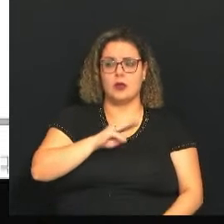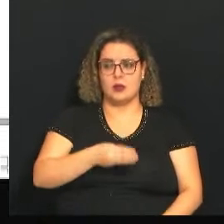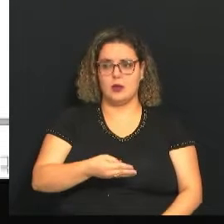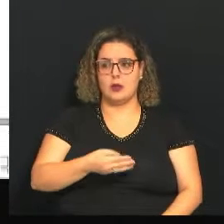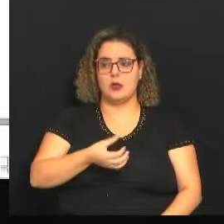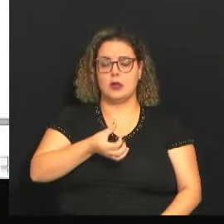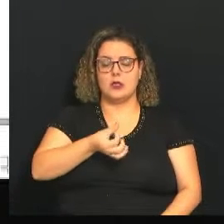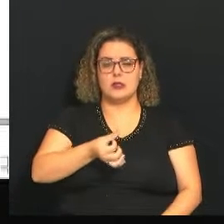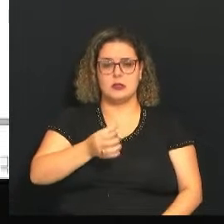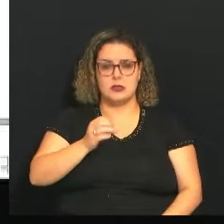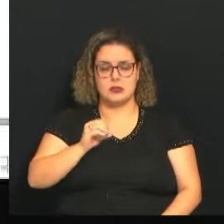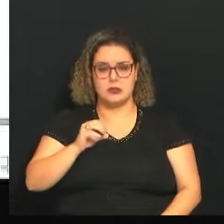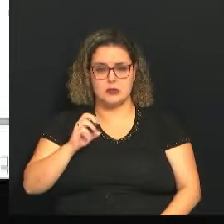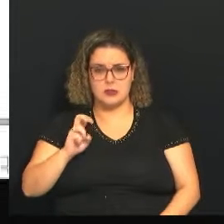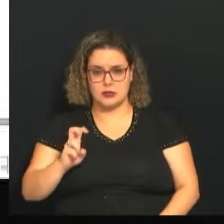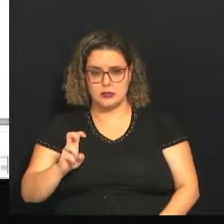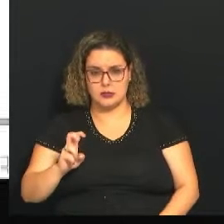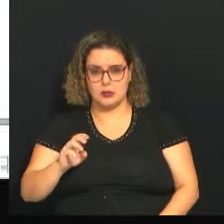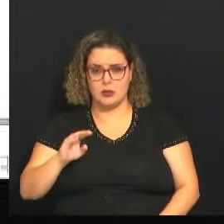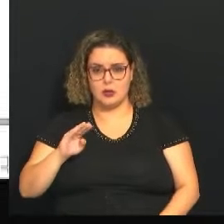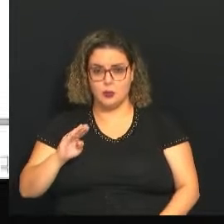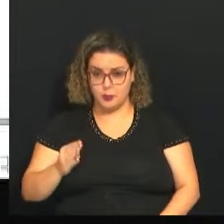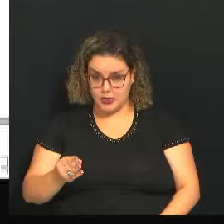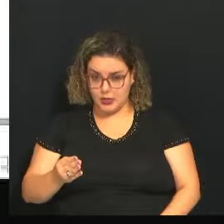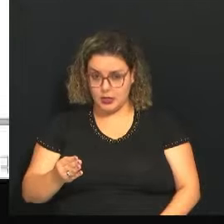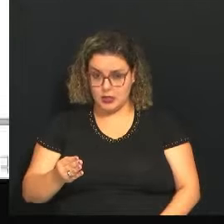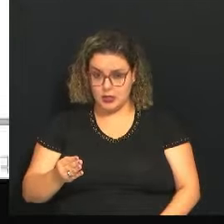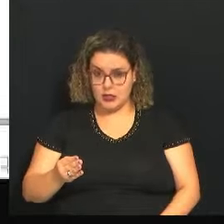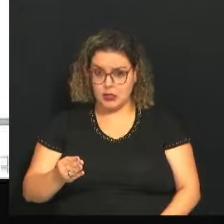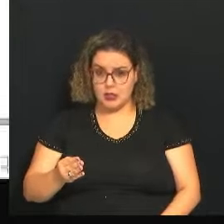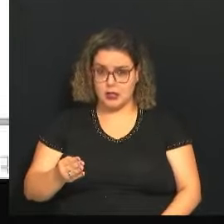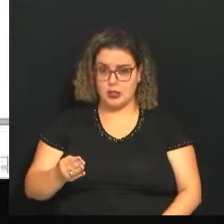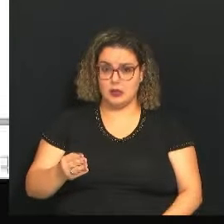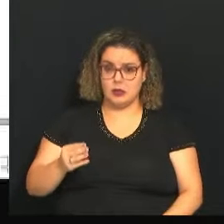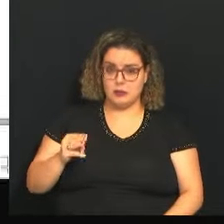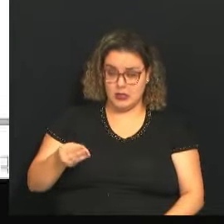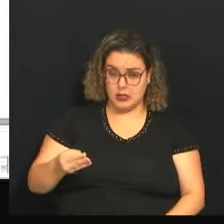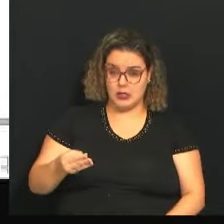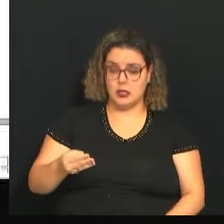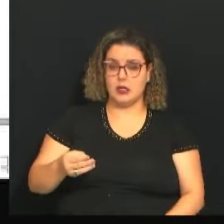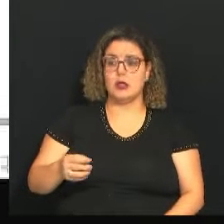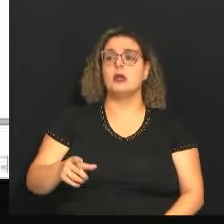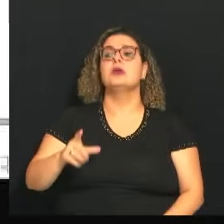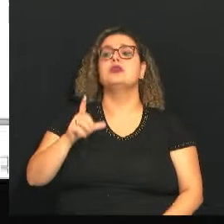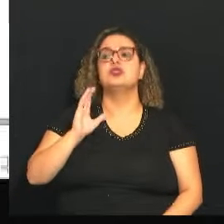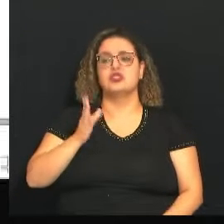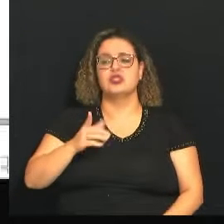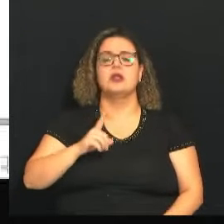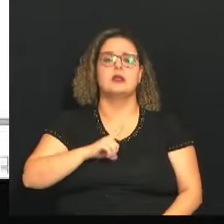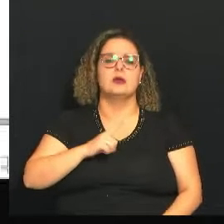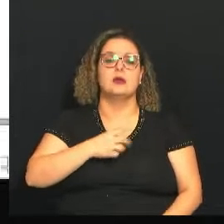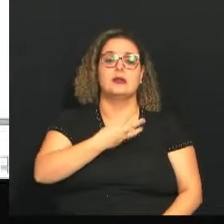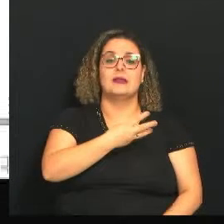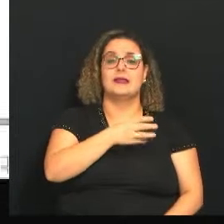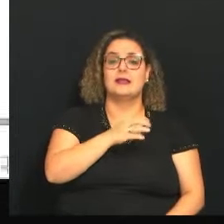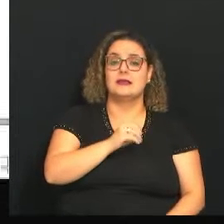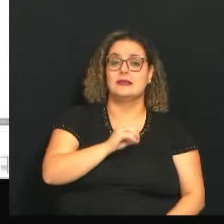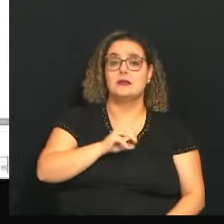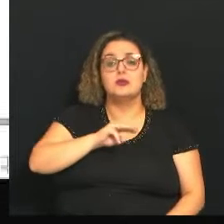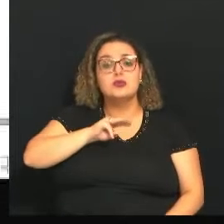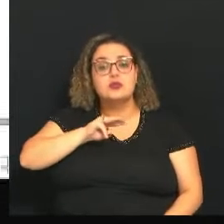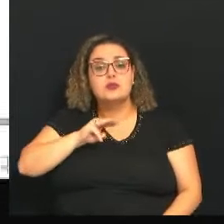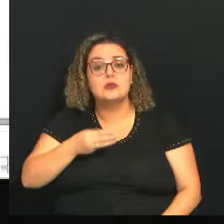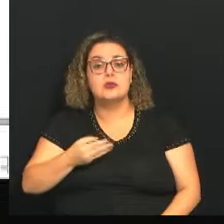3.605. Ou seja, nós também na receita já temos 300 milhões a mais do que